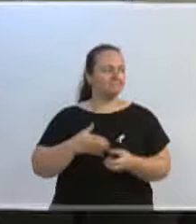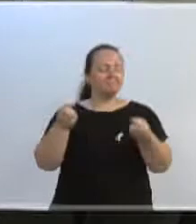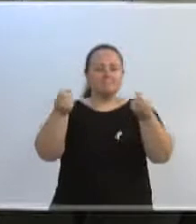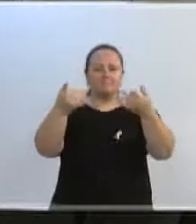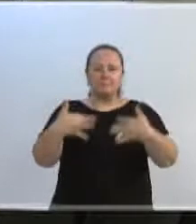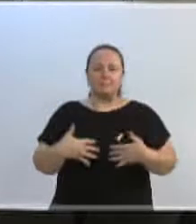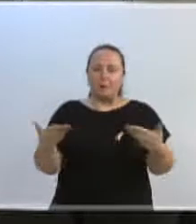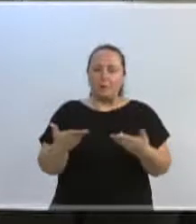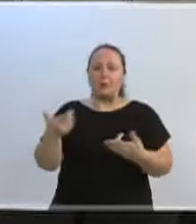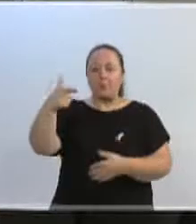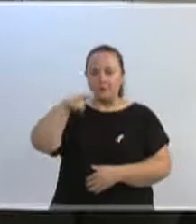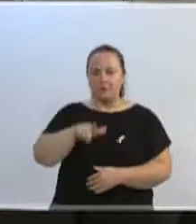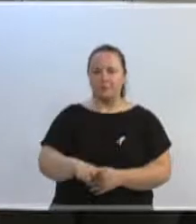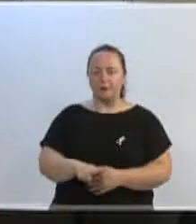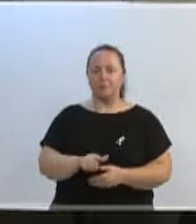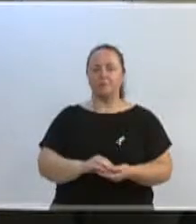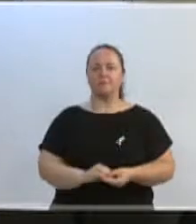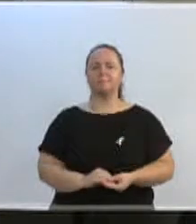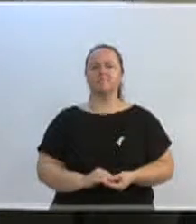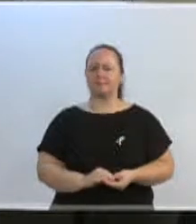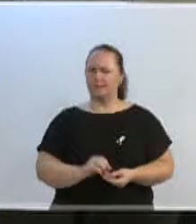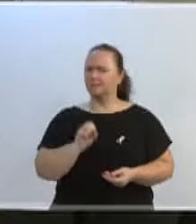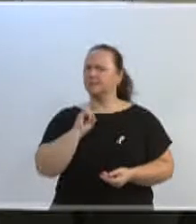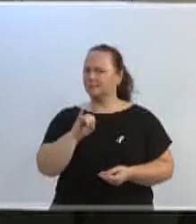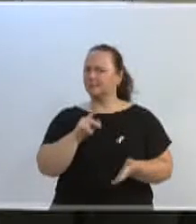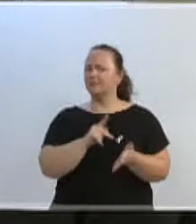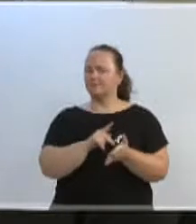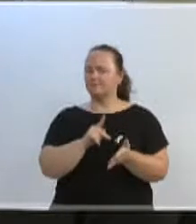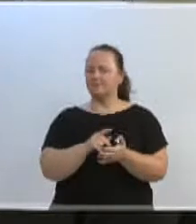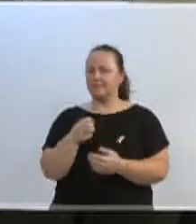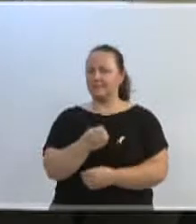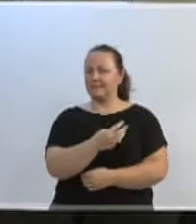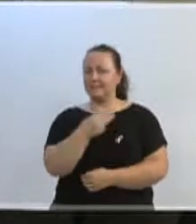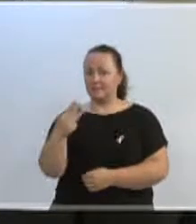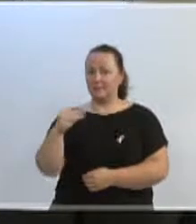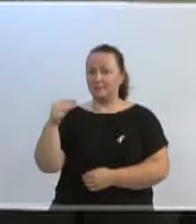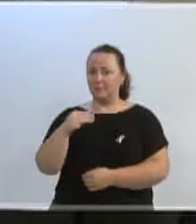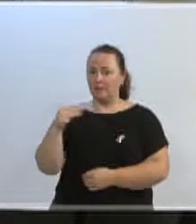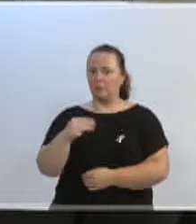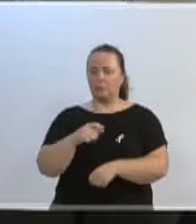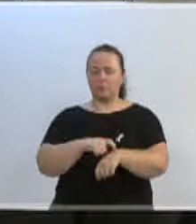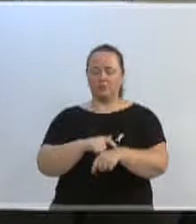uma vez. Se eu for colocar a gente 3 minutos, não vai, é pouco, né?